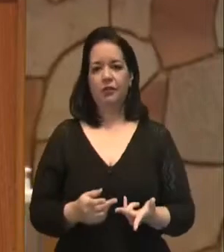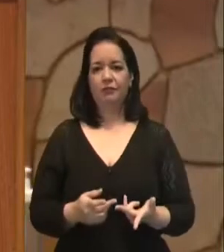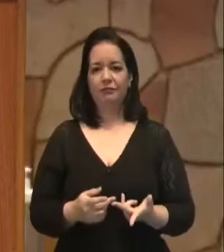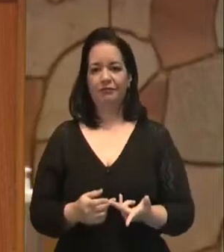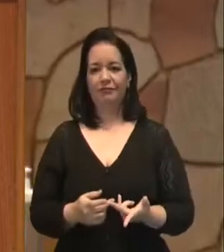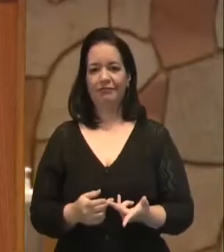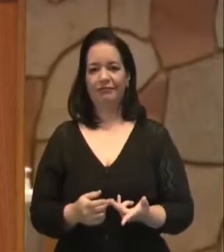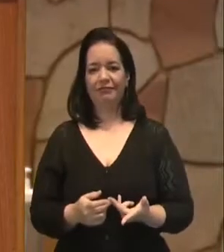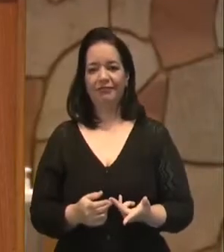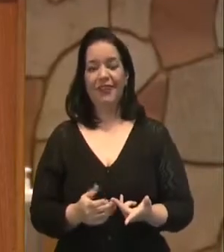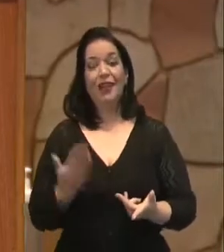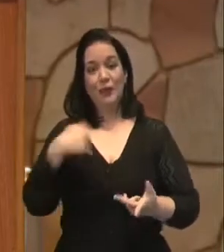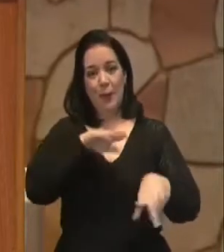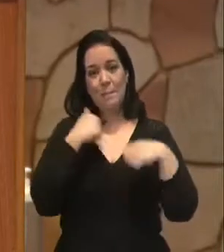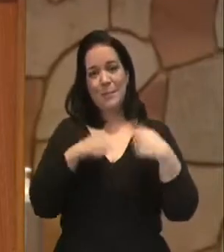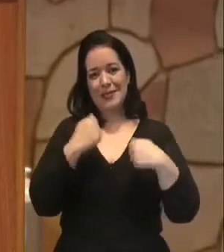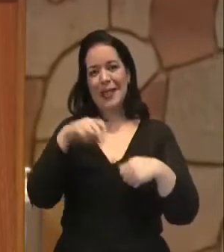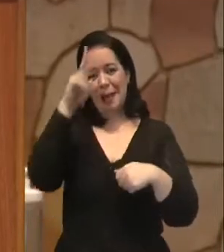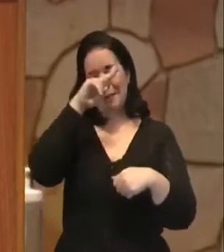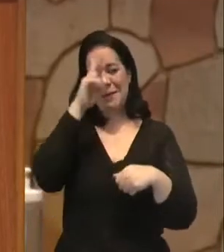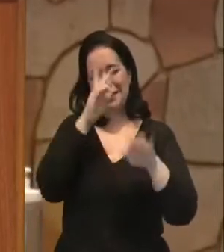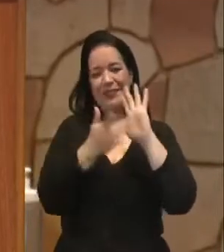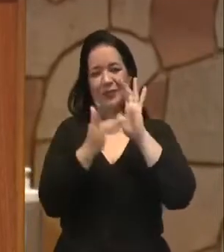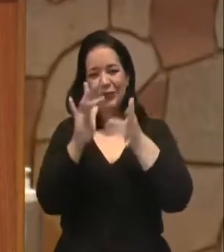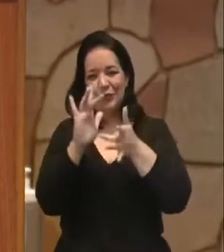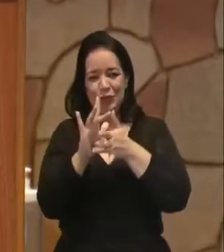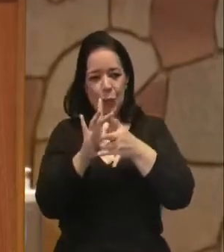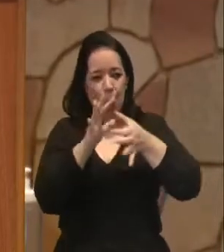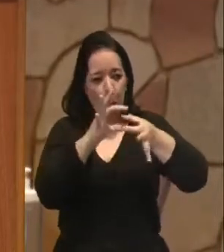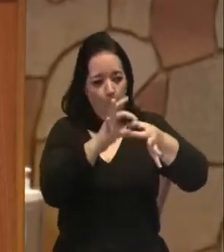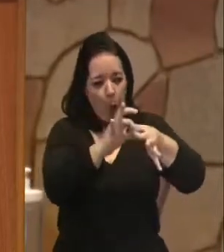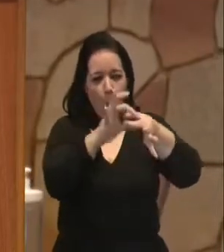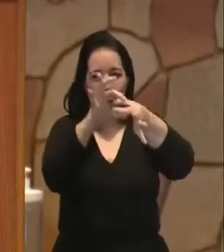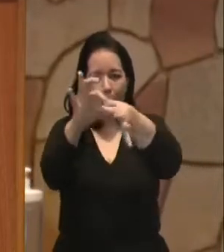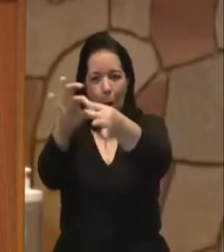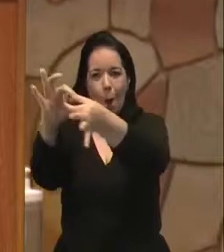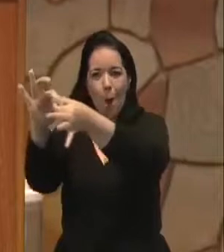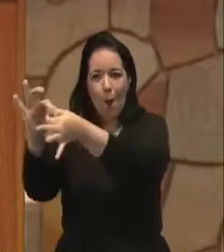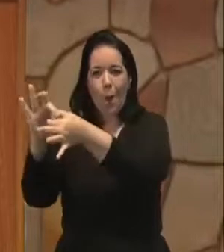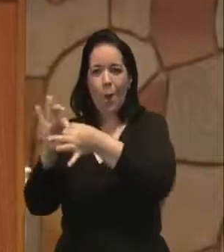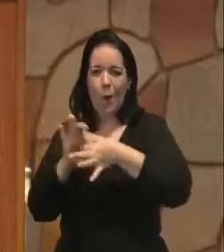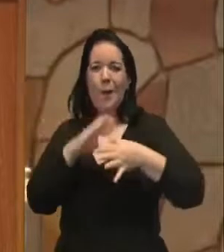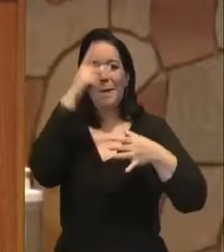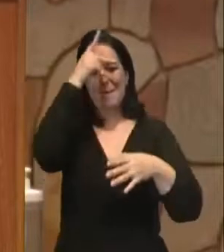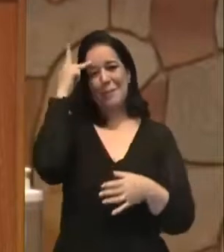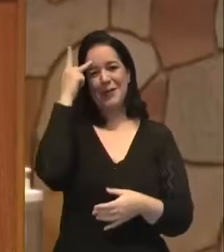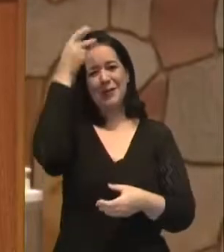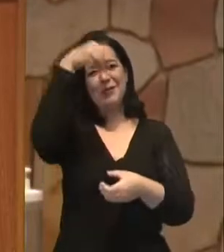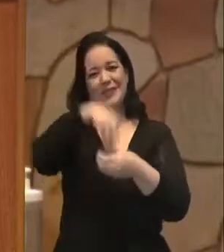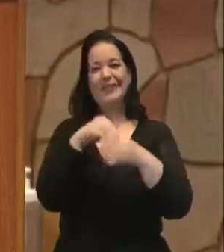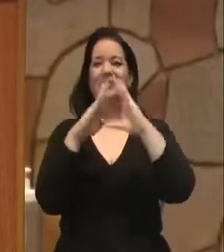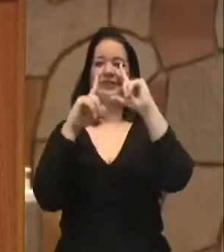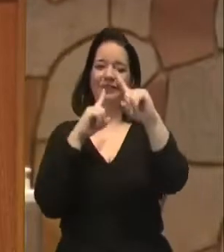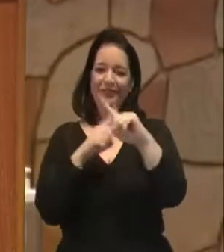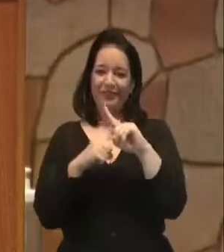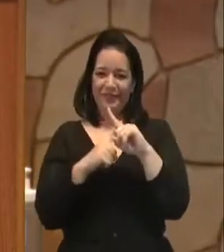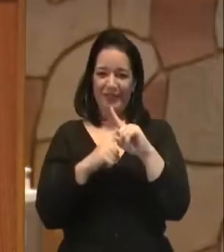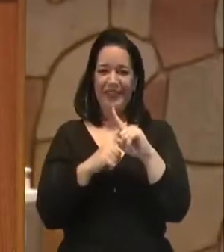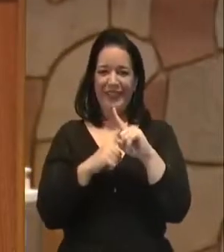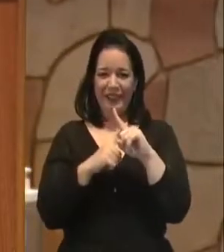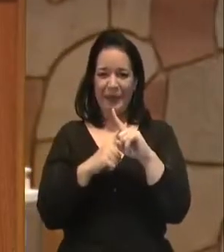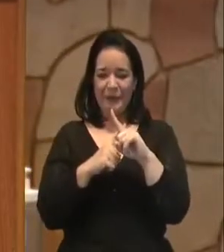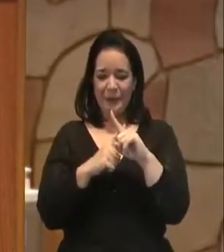O amálgama da igreja é o Senhor Jesus. Falando na metáfora de construção, é a